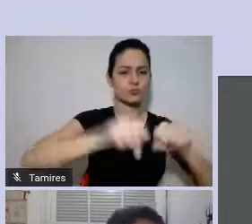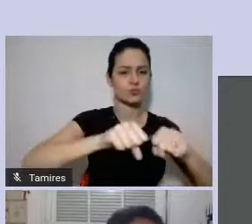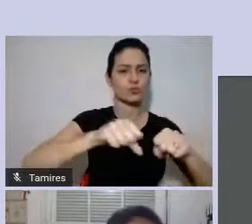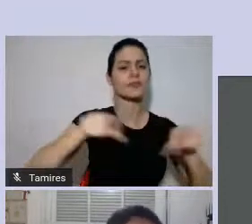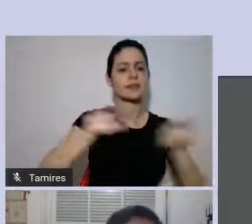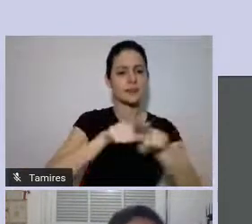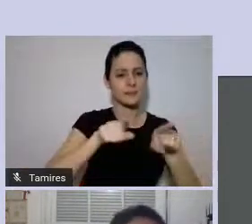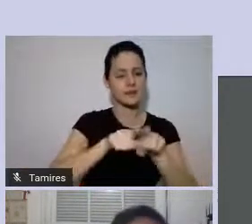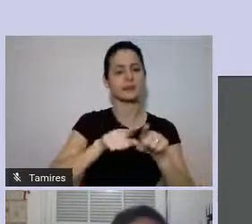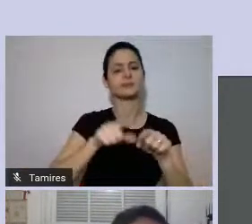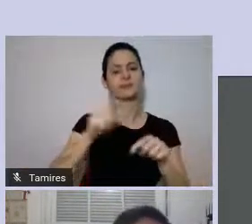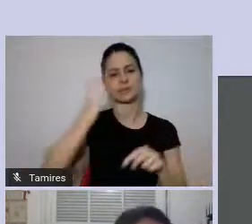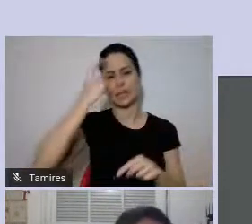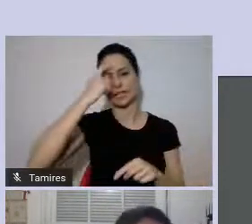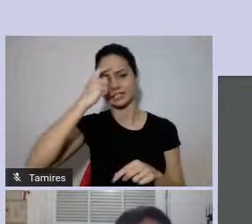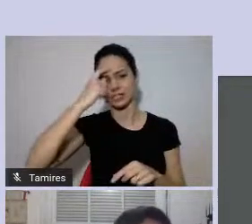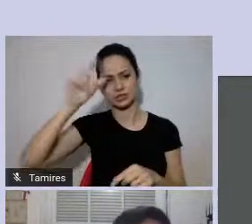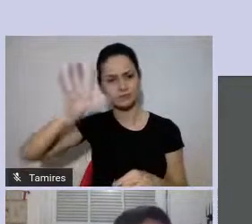Ocidentais.